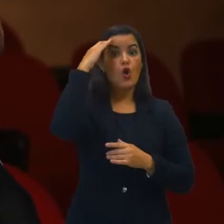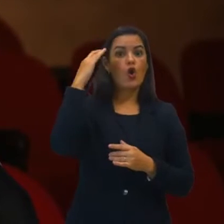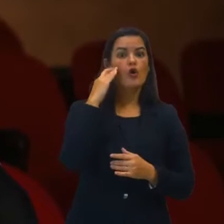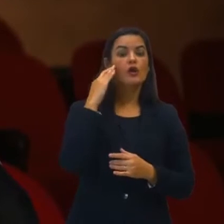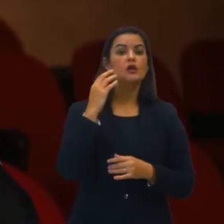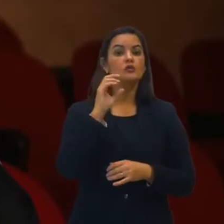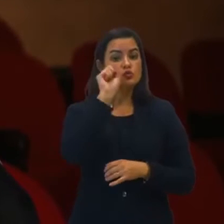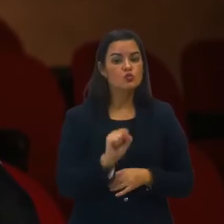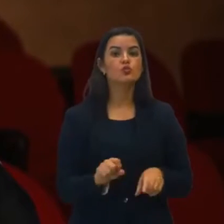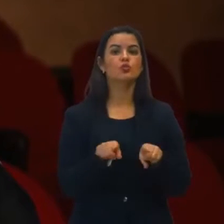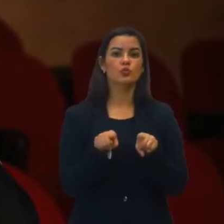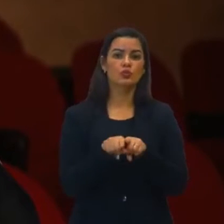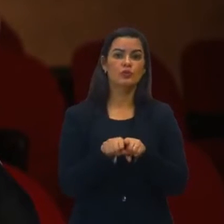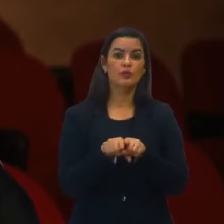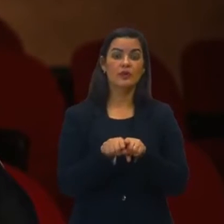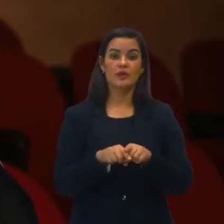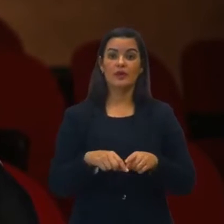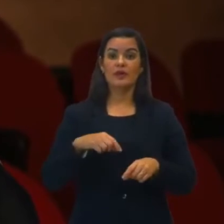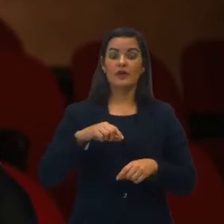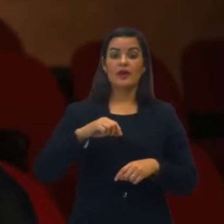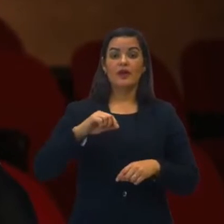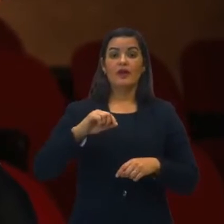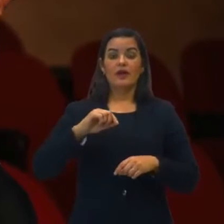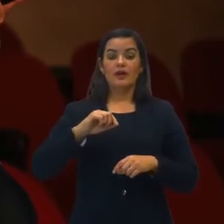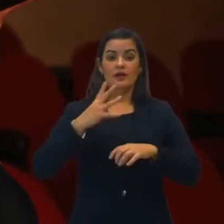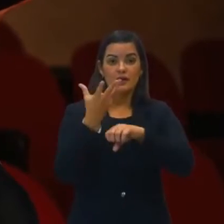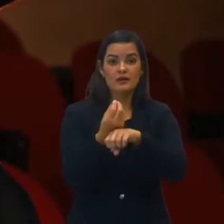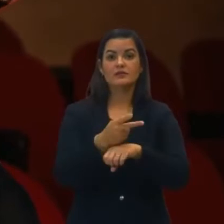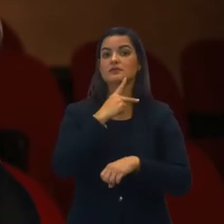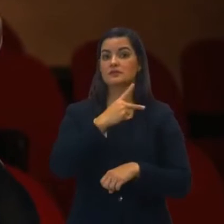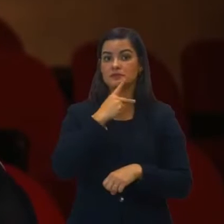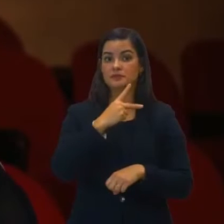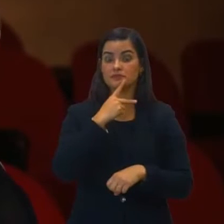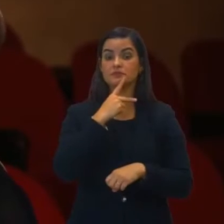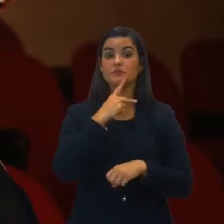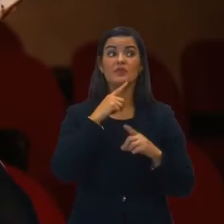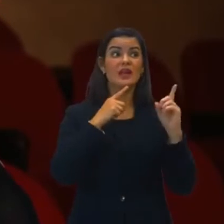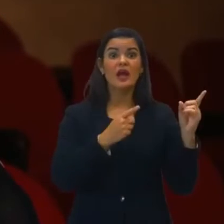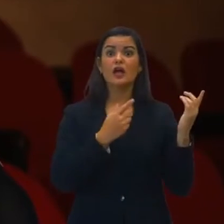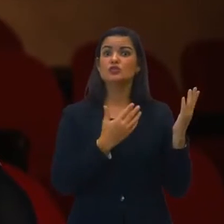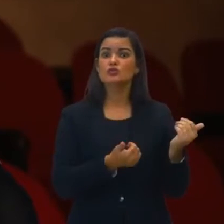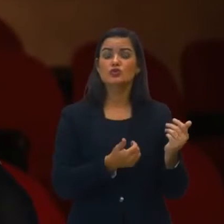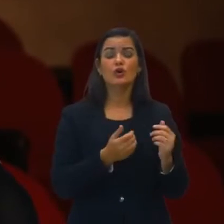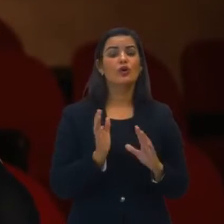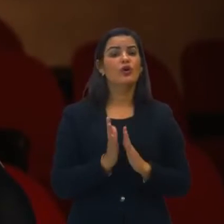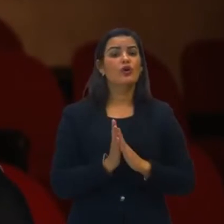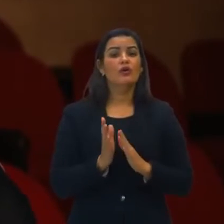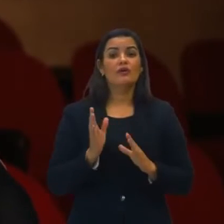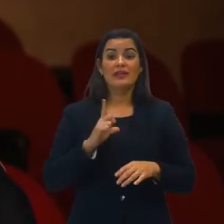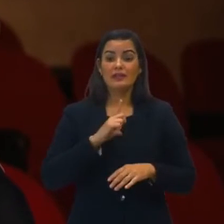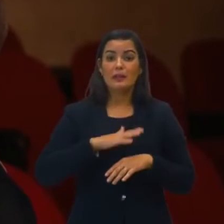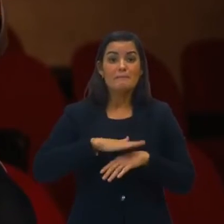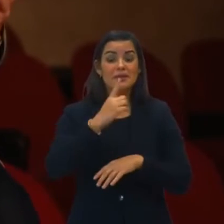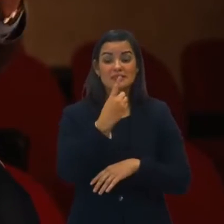igreja presbiteriana, mais nova que a igreja presbiteriana do Brasil, tem mais de 10 milhões de membros. E até